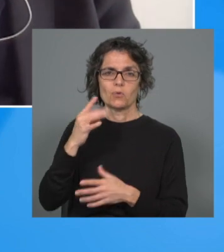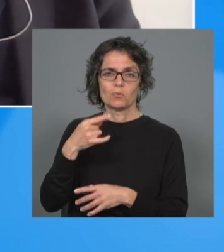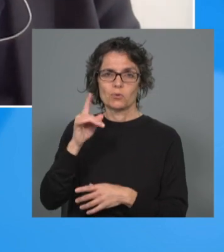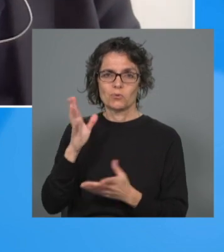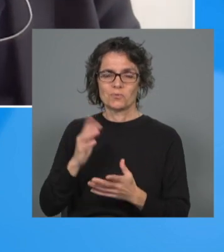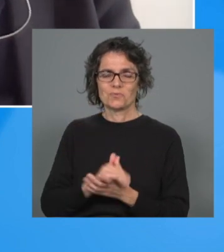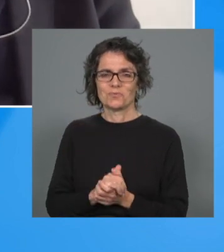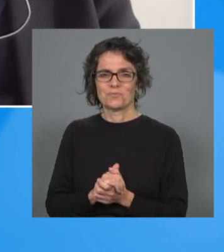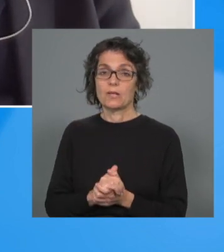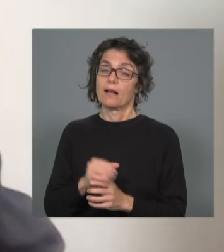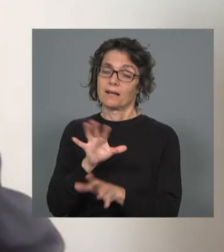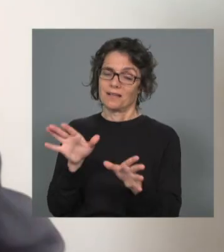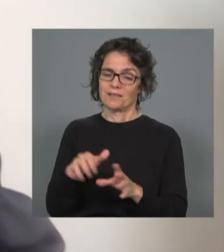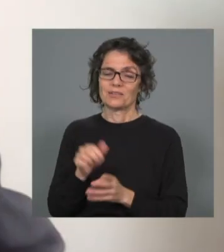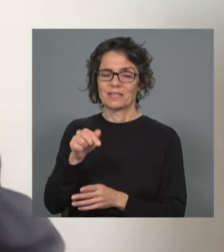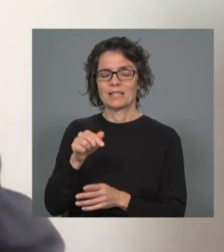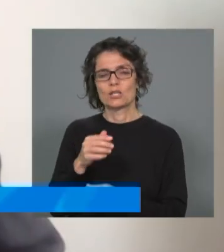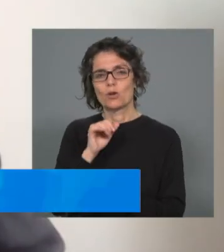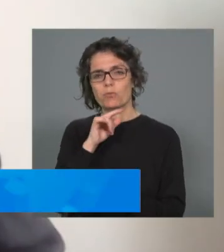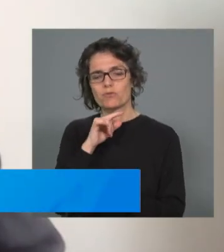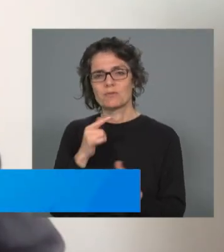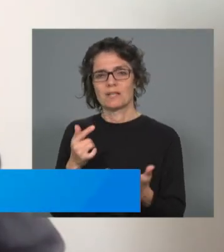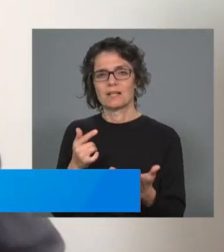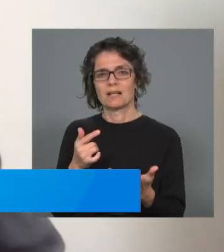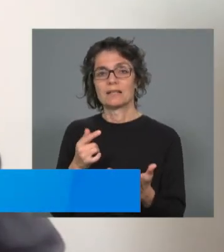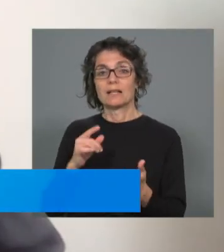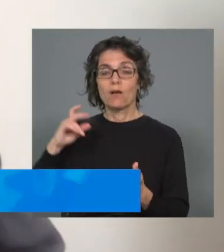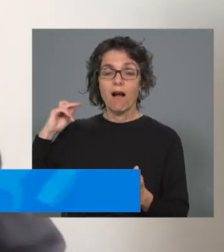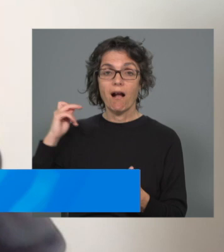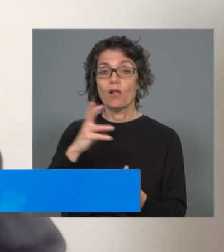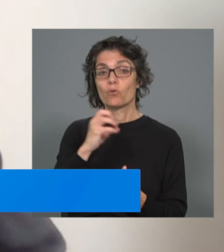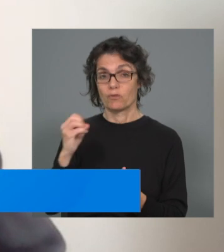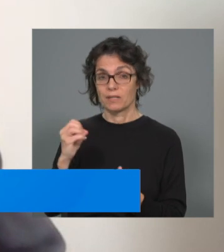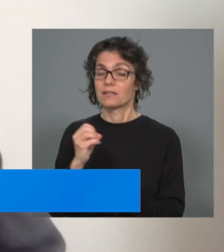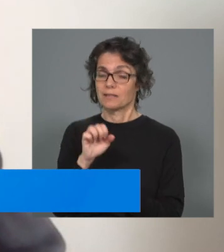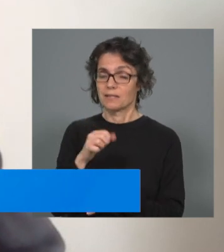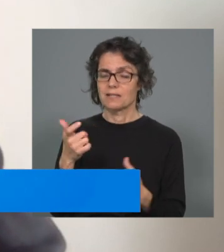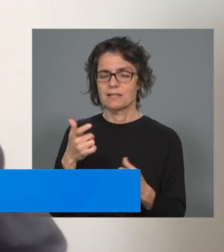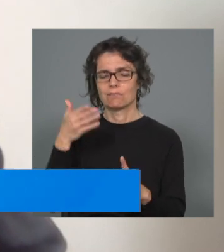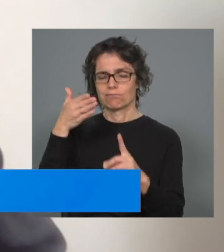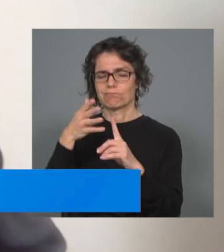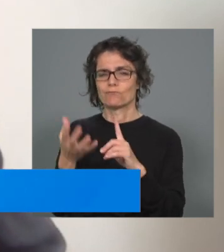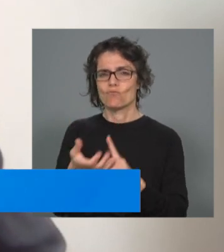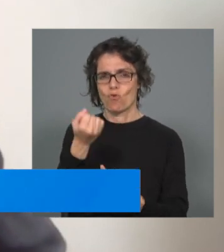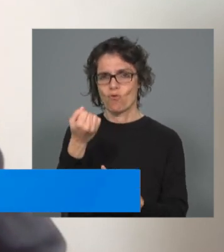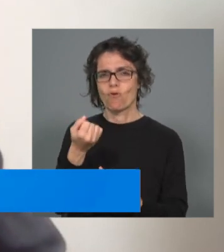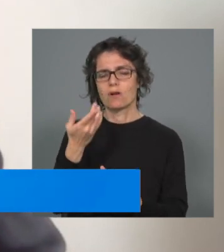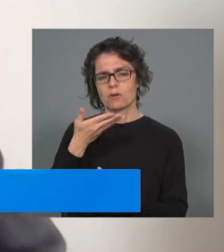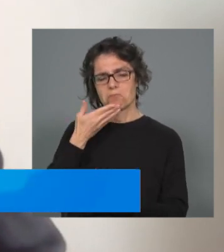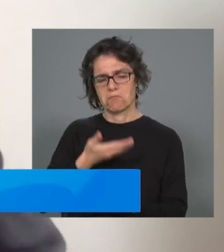Evidentemente que é uma oportunidade, uma vez que ao fim de 30 anos atingimos, penso eu, uma